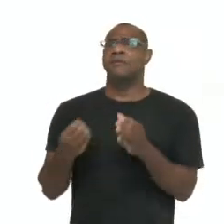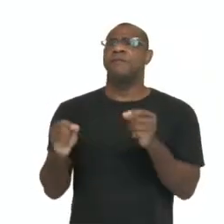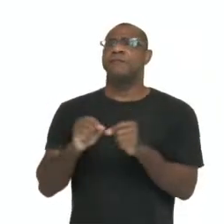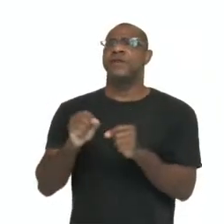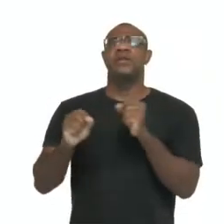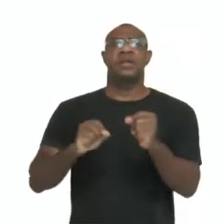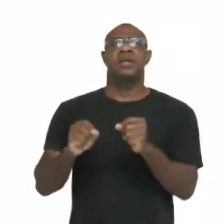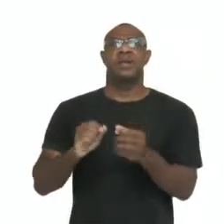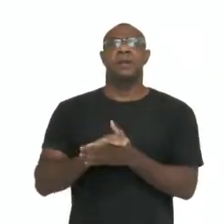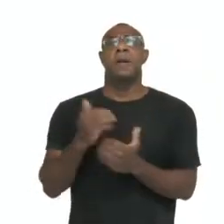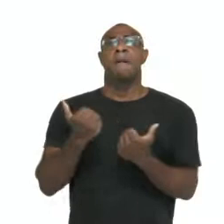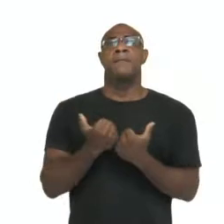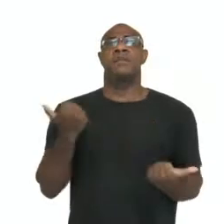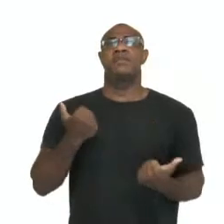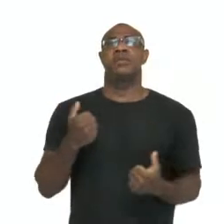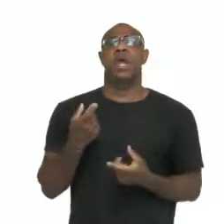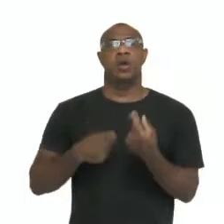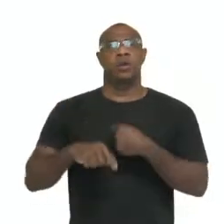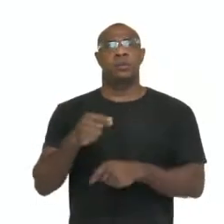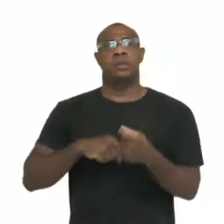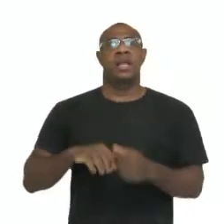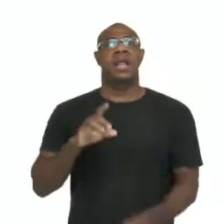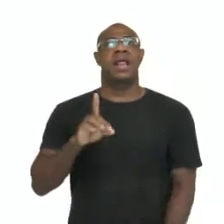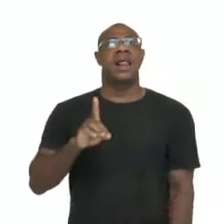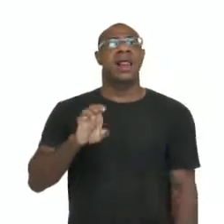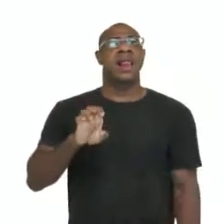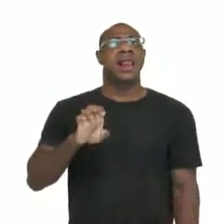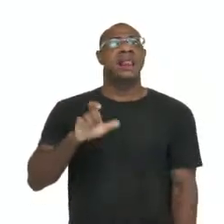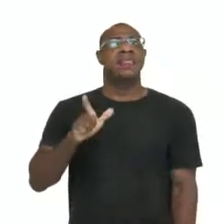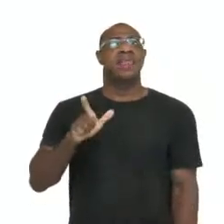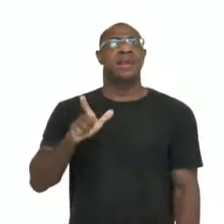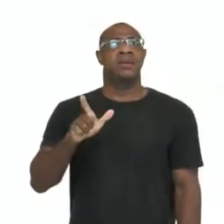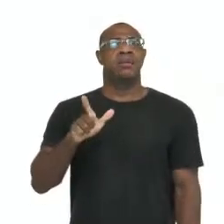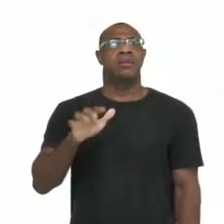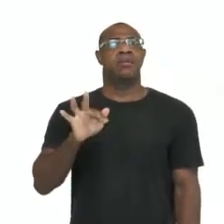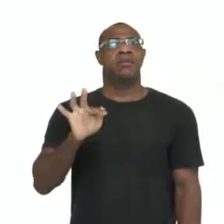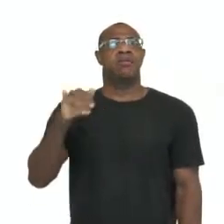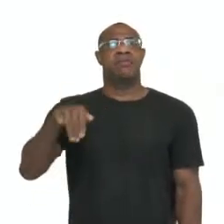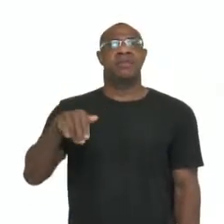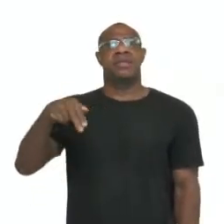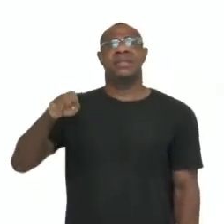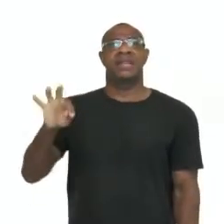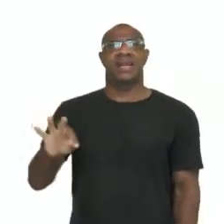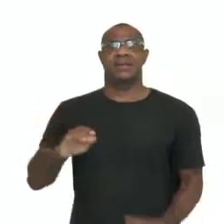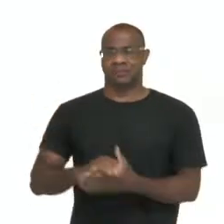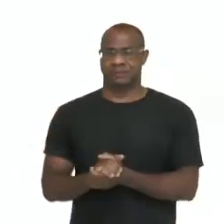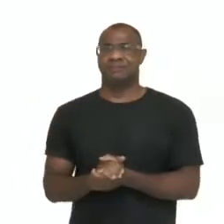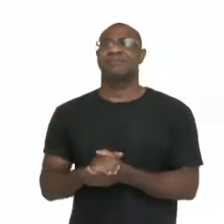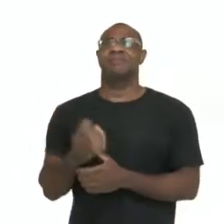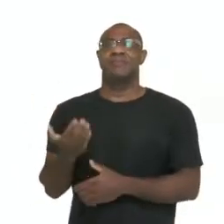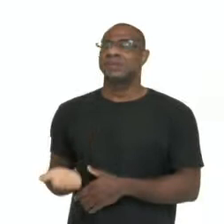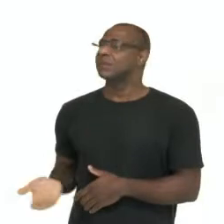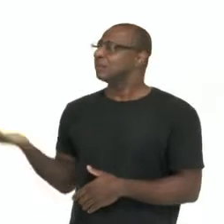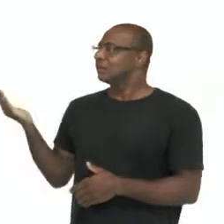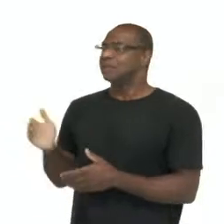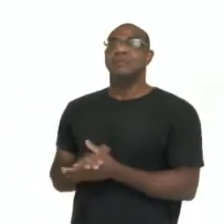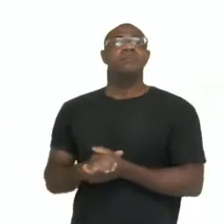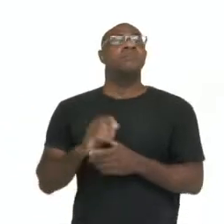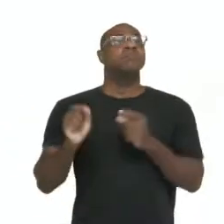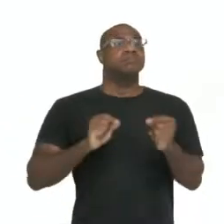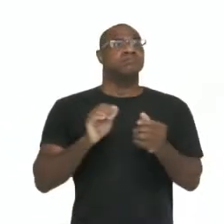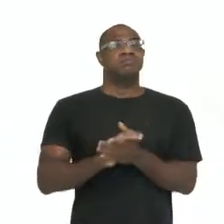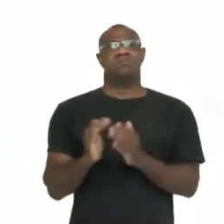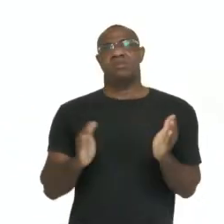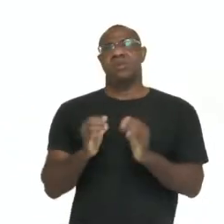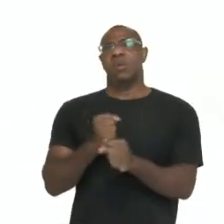pelo ministro da Economia, Delfim Neto, e ocorreu no governo do general Emílio Garrastazu Médici, principalmente entre os